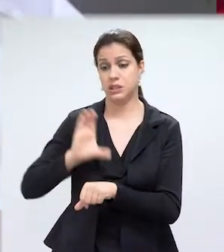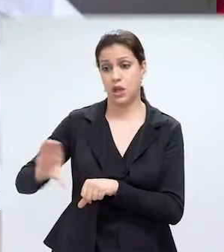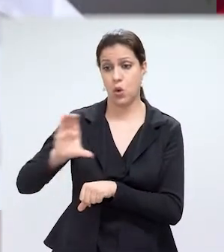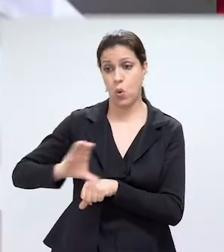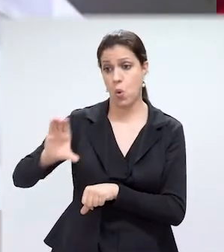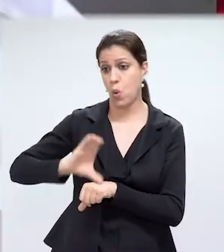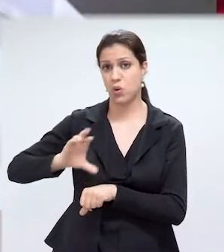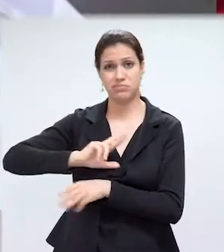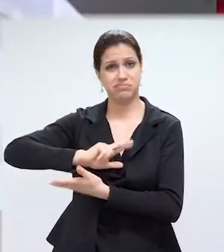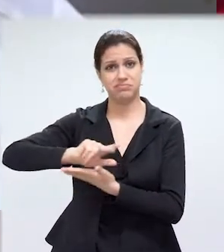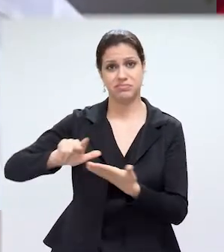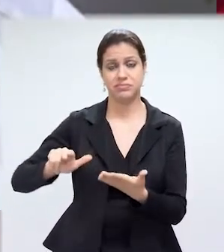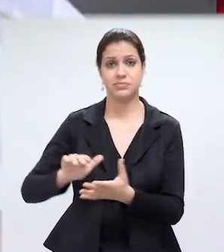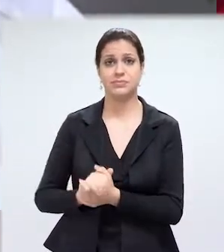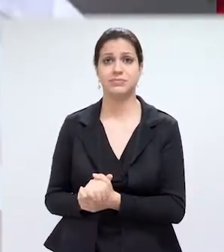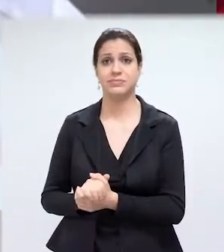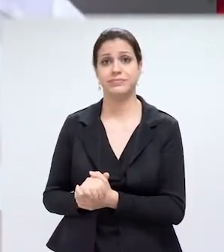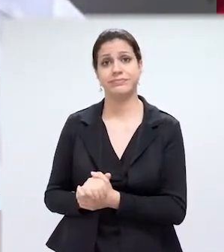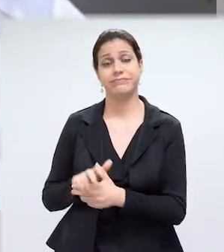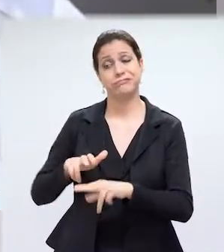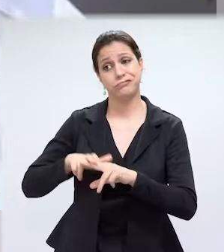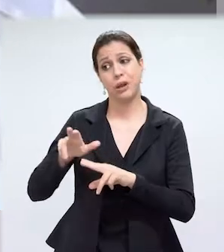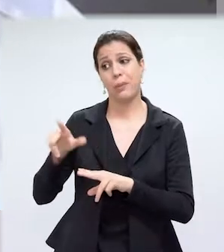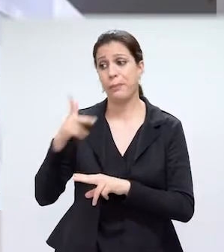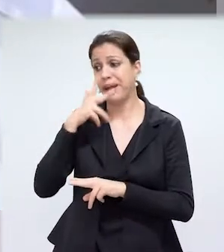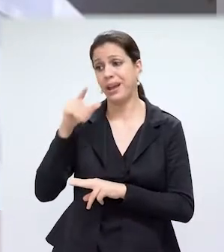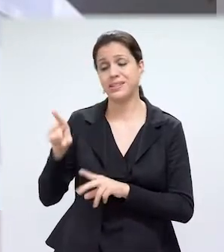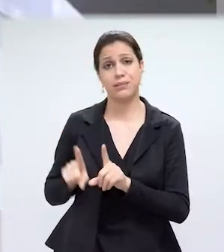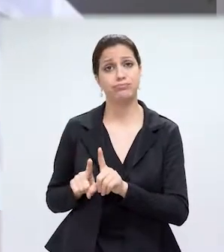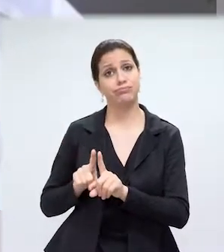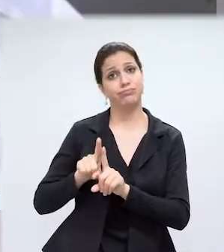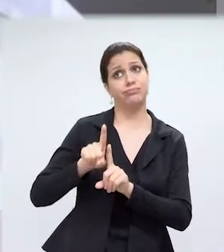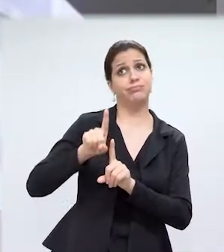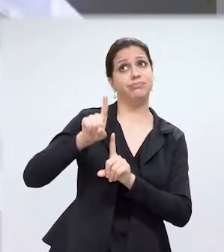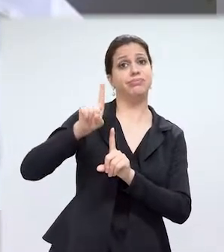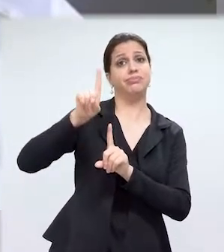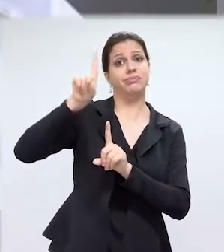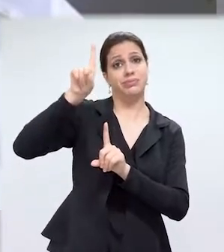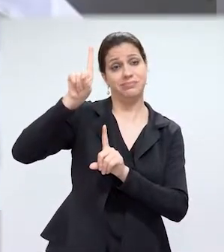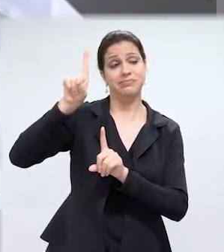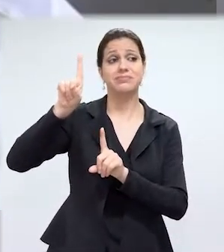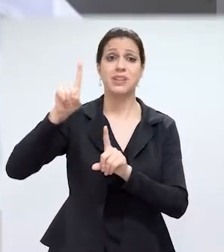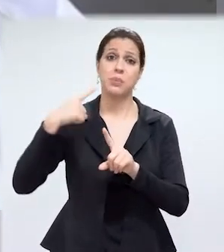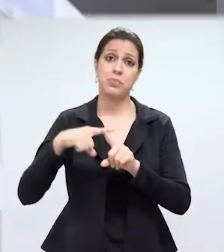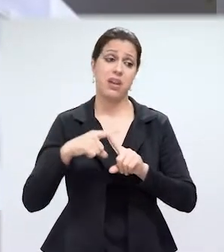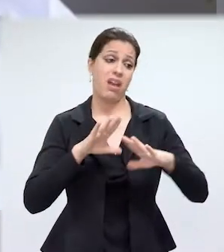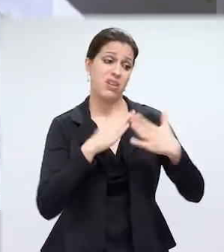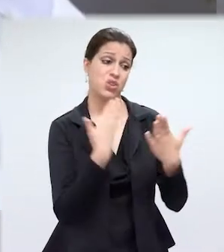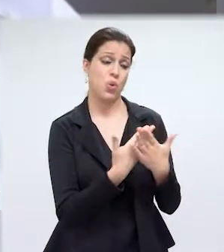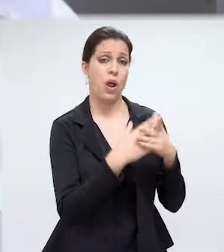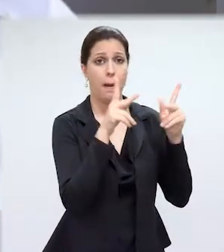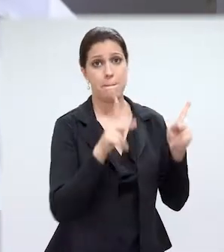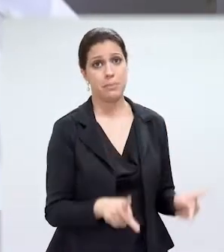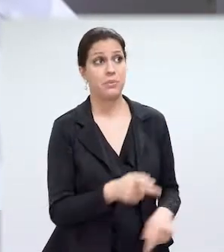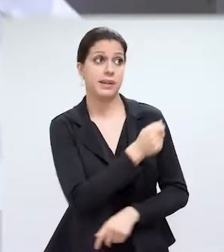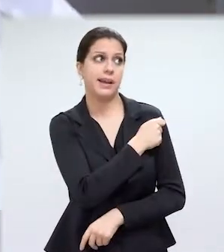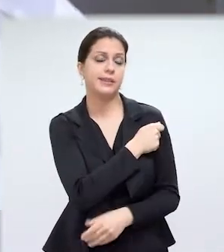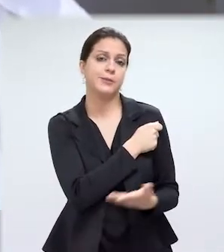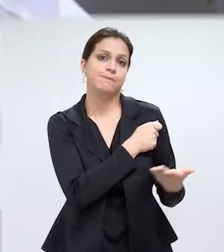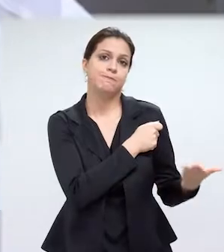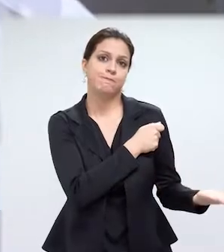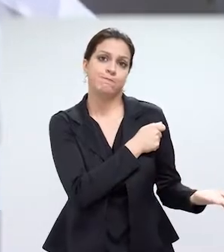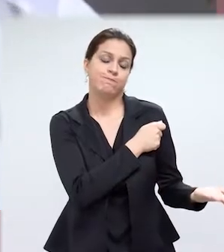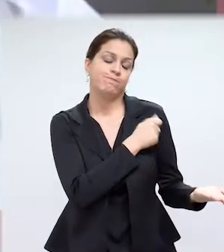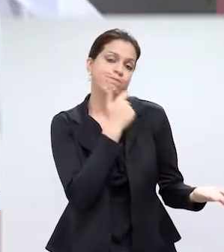a escolas e cursos, né, extracurriculares, ele com certeza já sai na frente do aluno da escola pública, que nem sempre